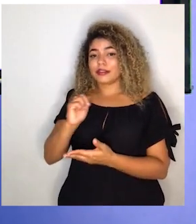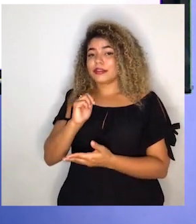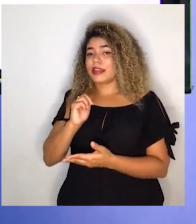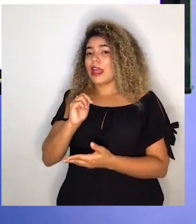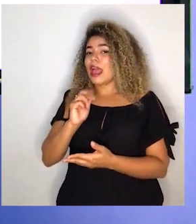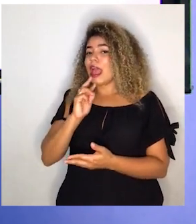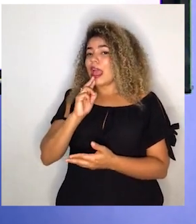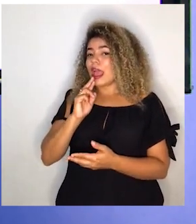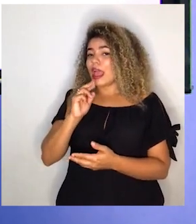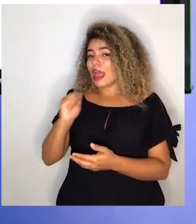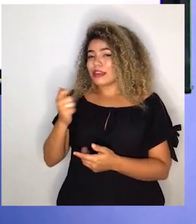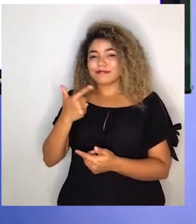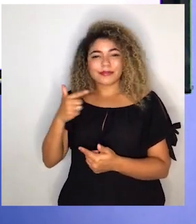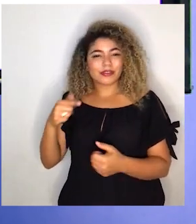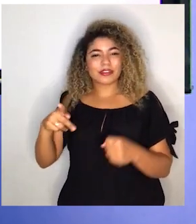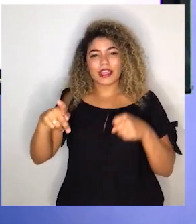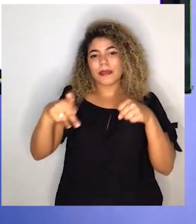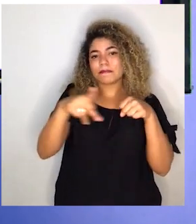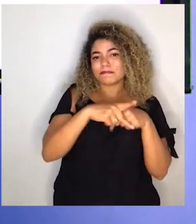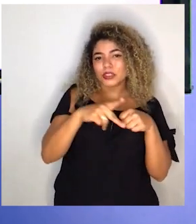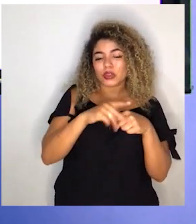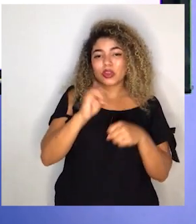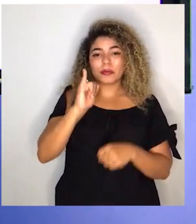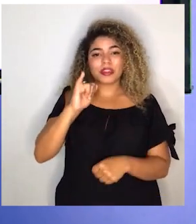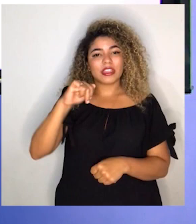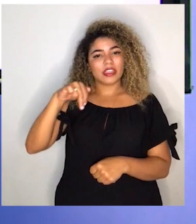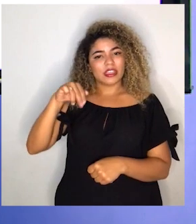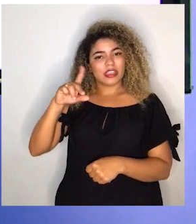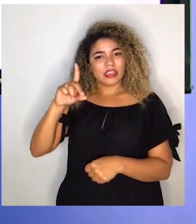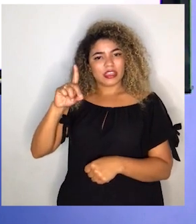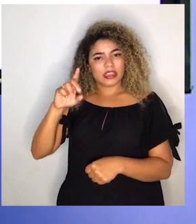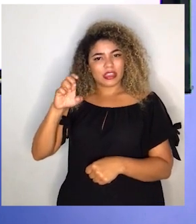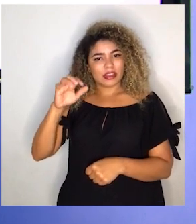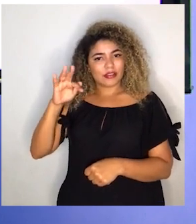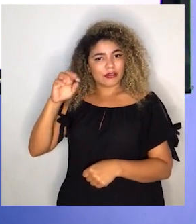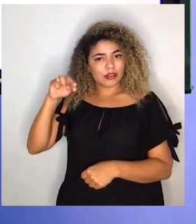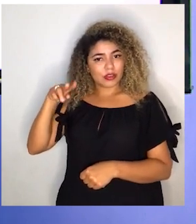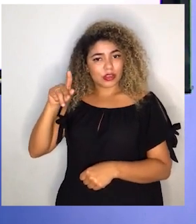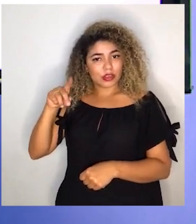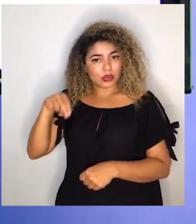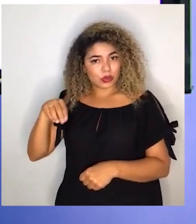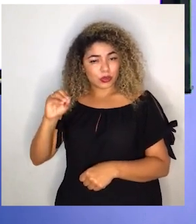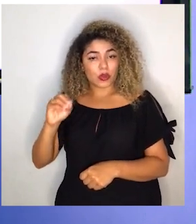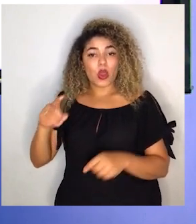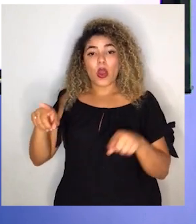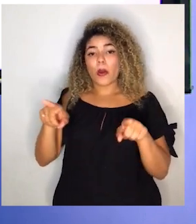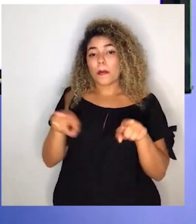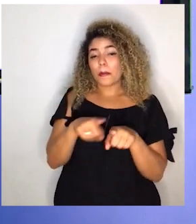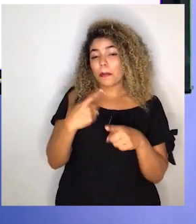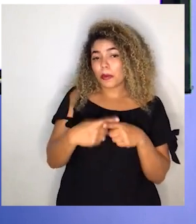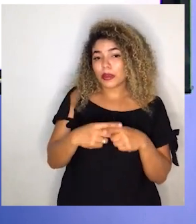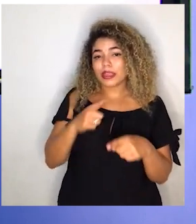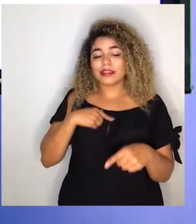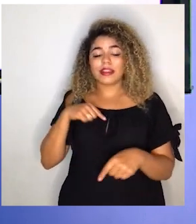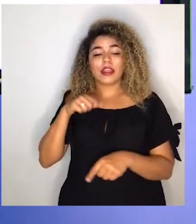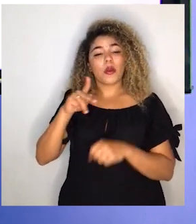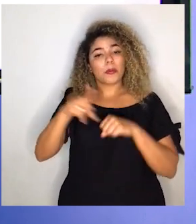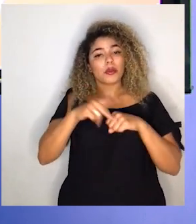questão em que não há pronome indefinido, pois temos aí um pronome demonstrativo